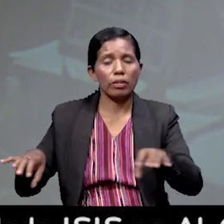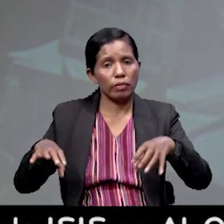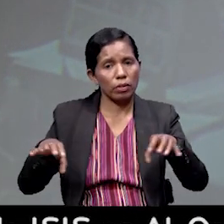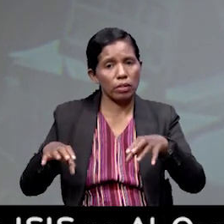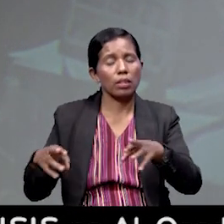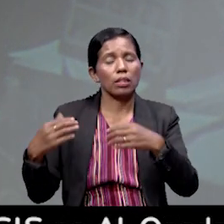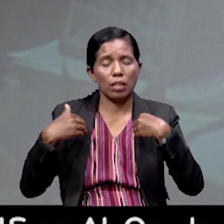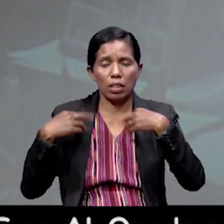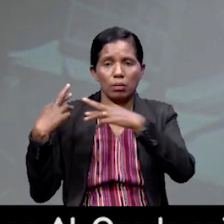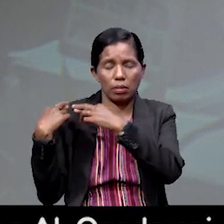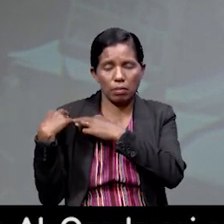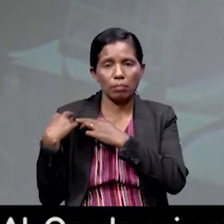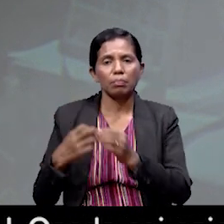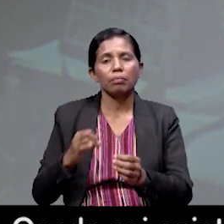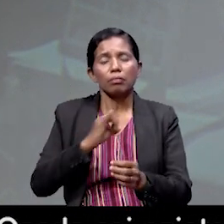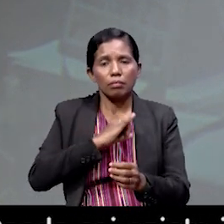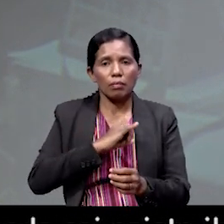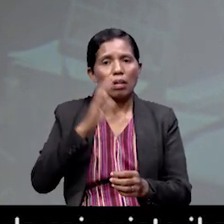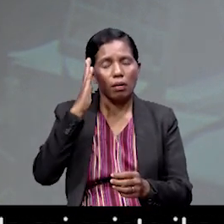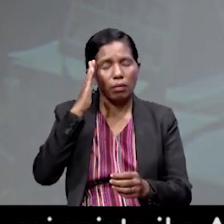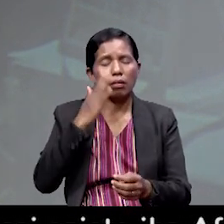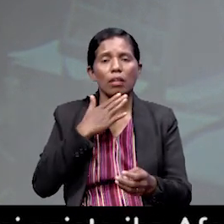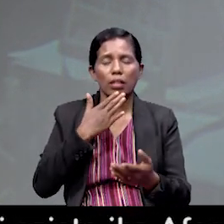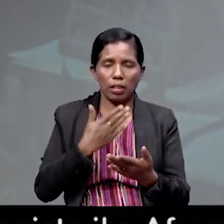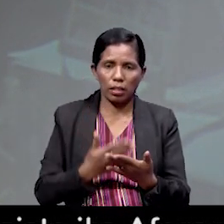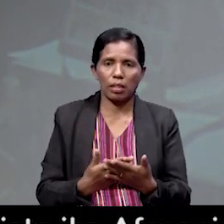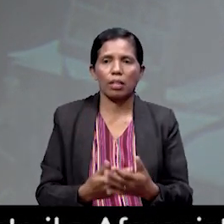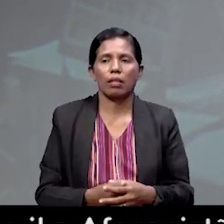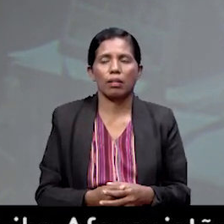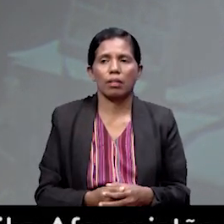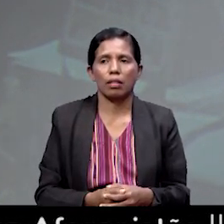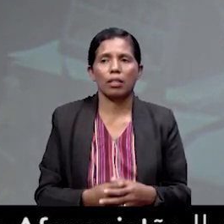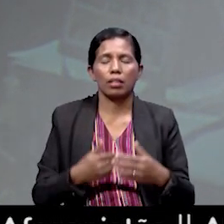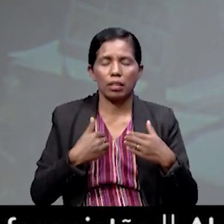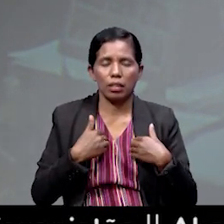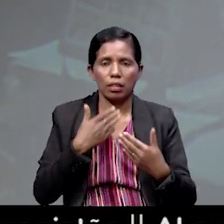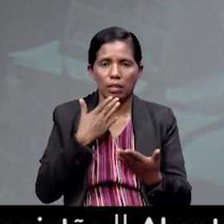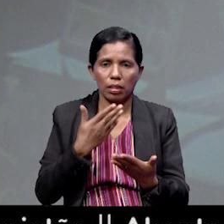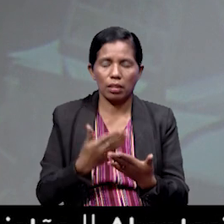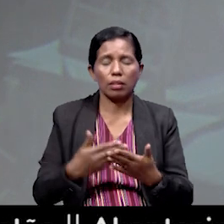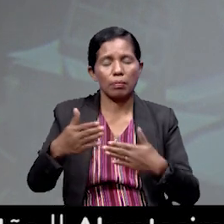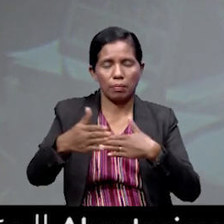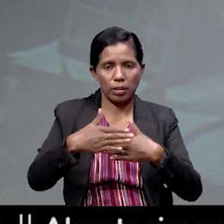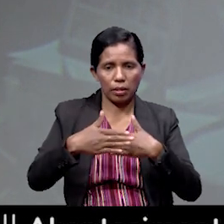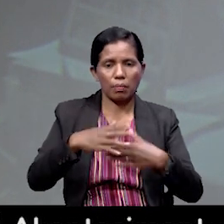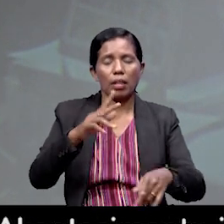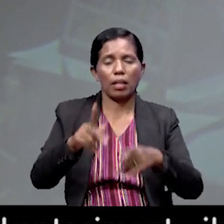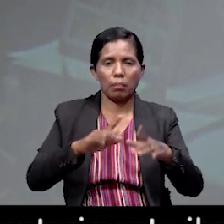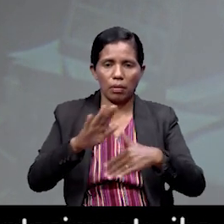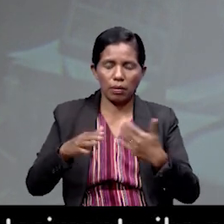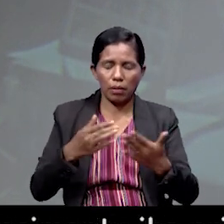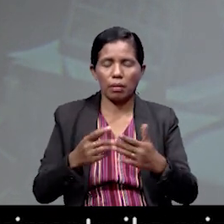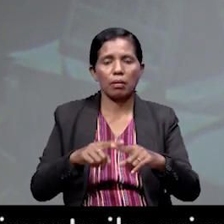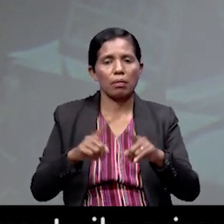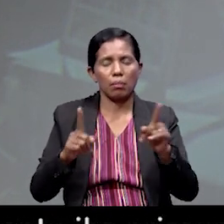vá. E a vono inidane, diak, e a parte inidane, mas que hak besica amba povo, mas bela